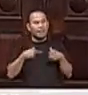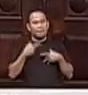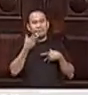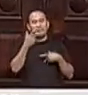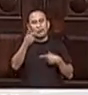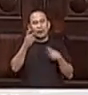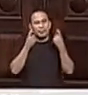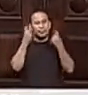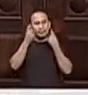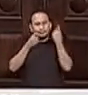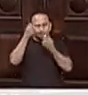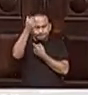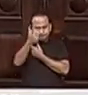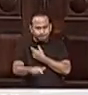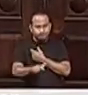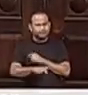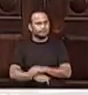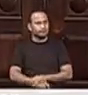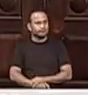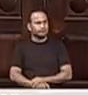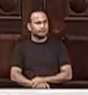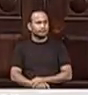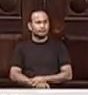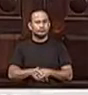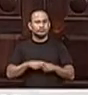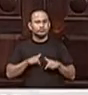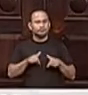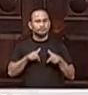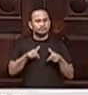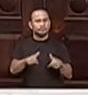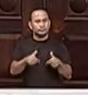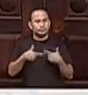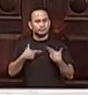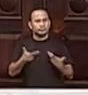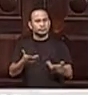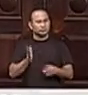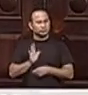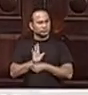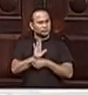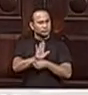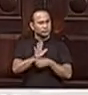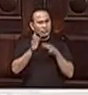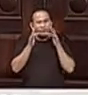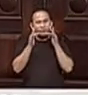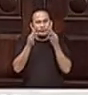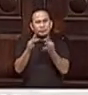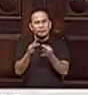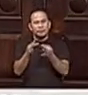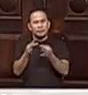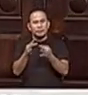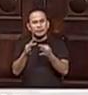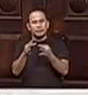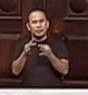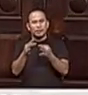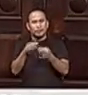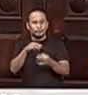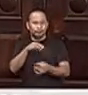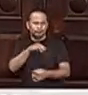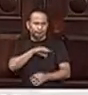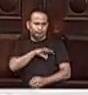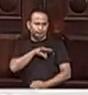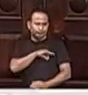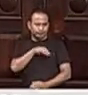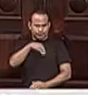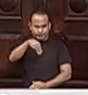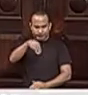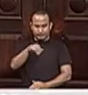também, mais uma vez, manifestar a minha solidariedade à família policial militar. Mas, nesta